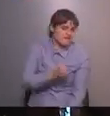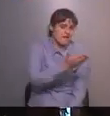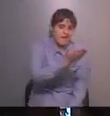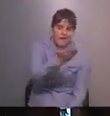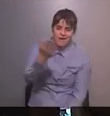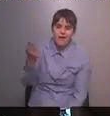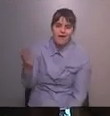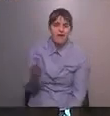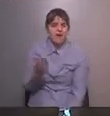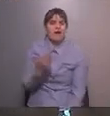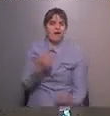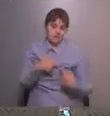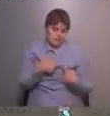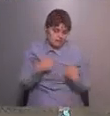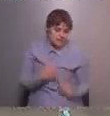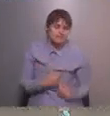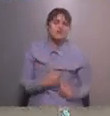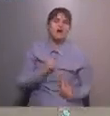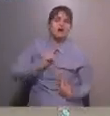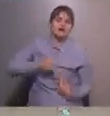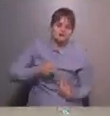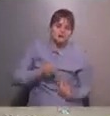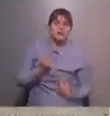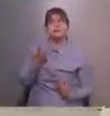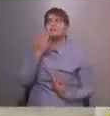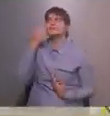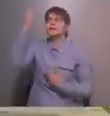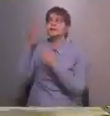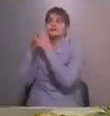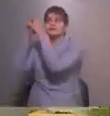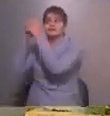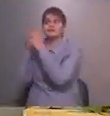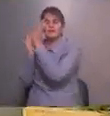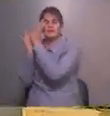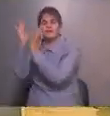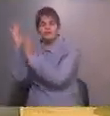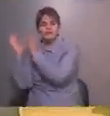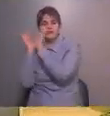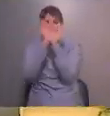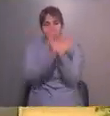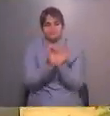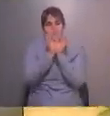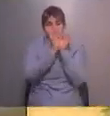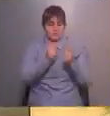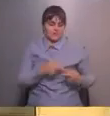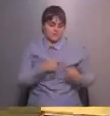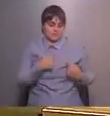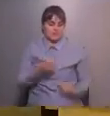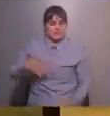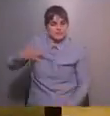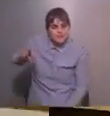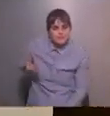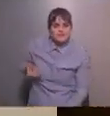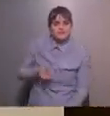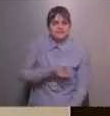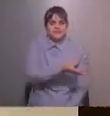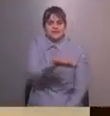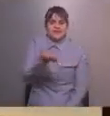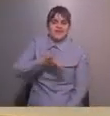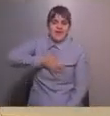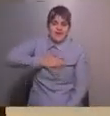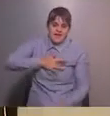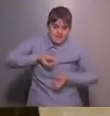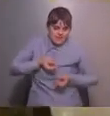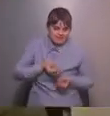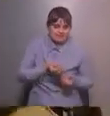filhos e intercede por eles junto de Jesus, que com um coração misericordioso nos ama e guia na nossa